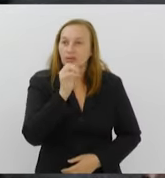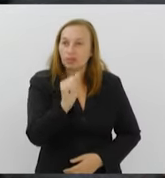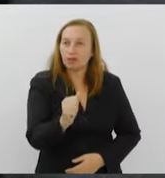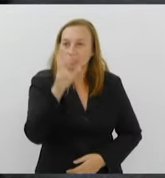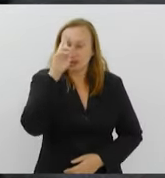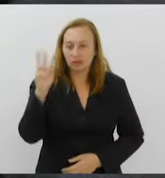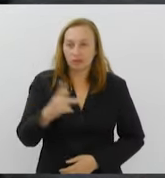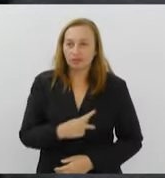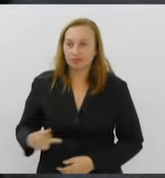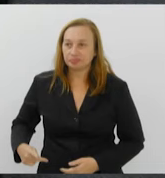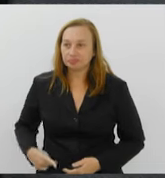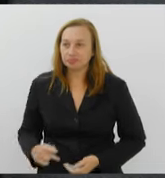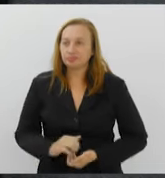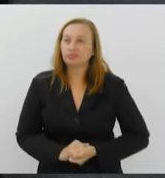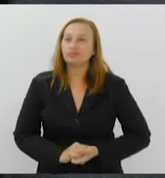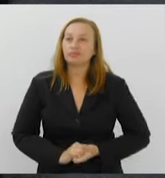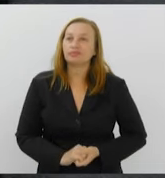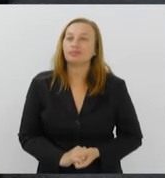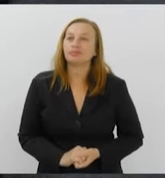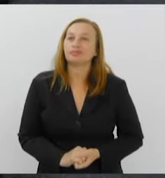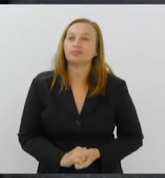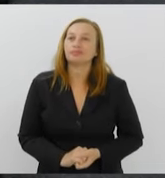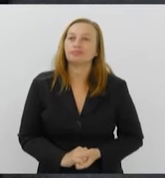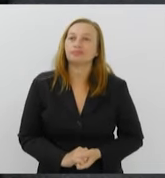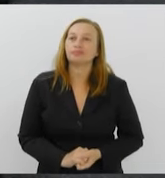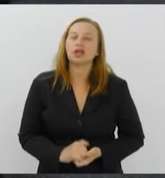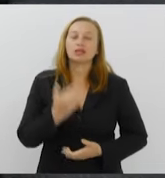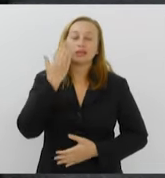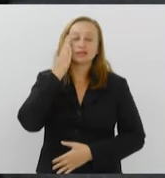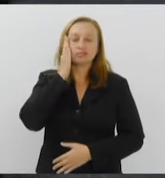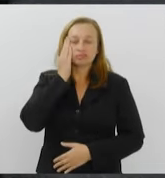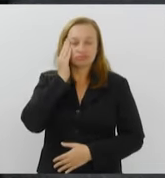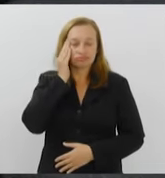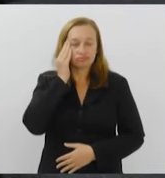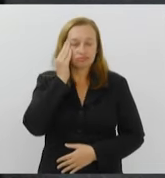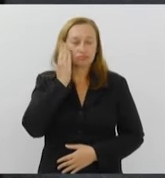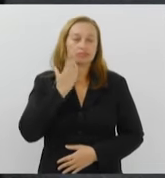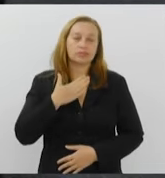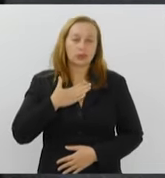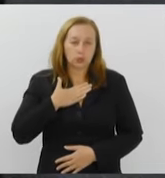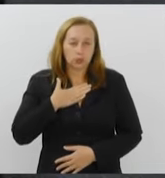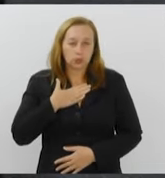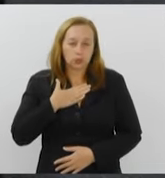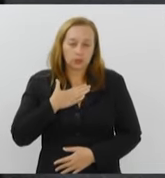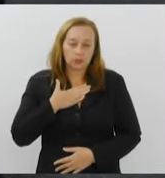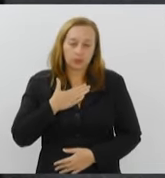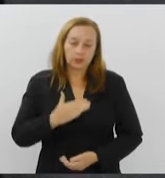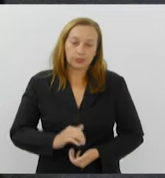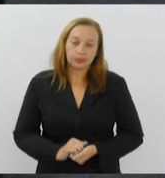presidente, que, no meu entendimento,